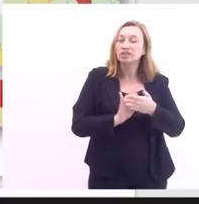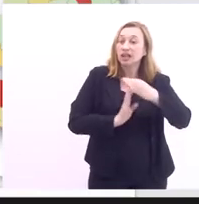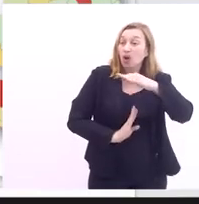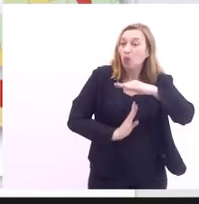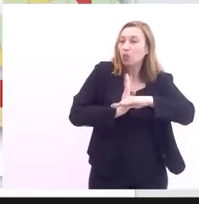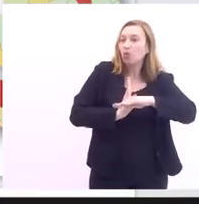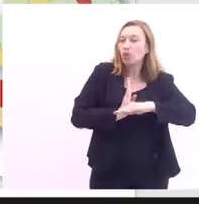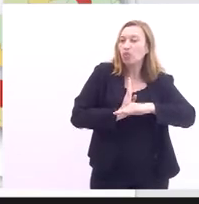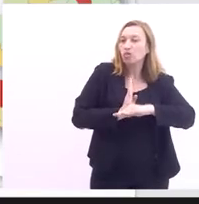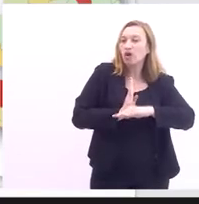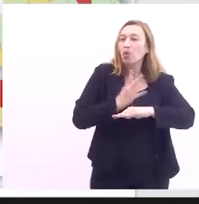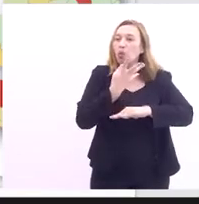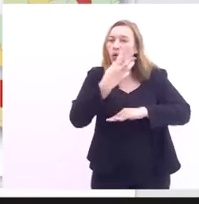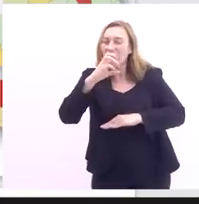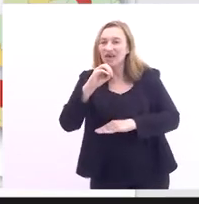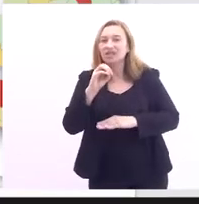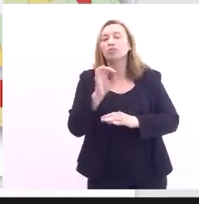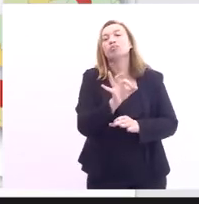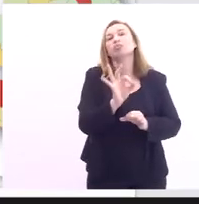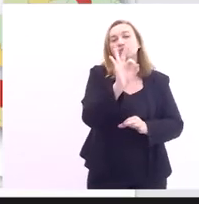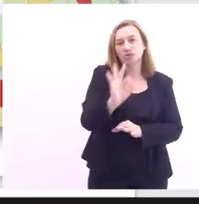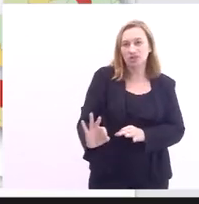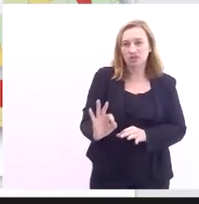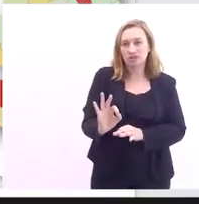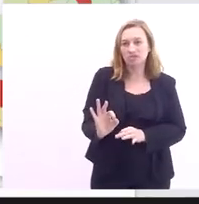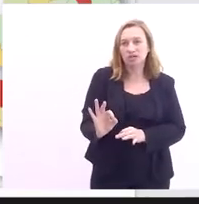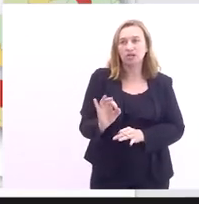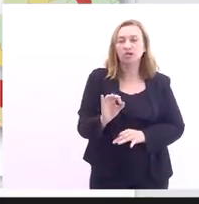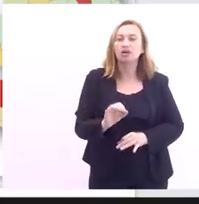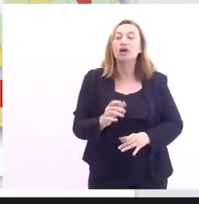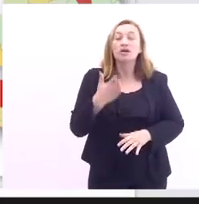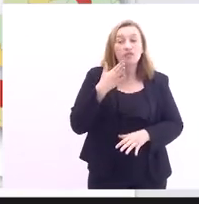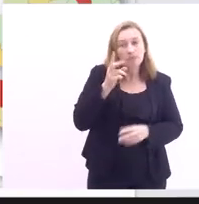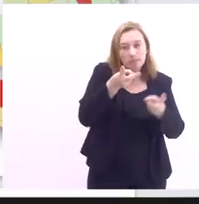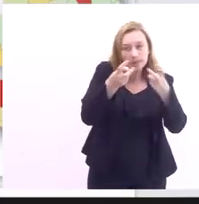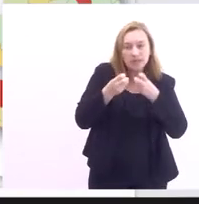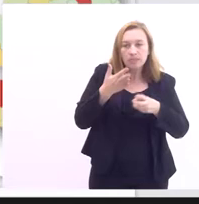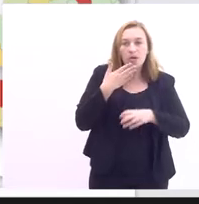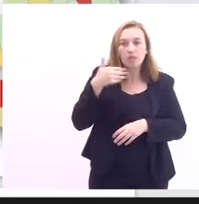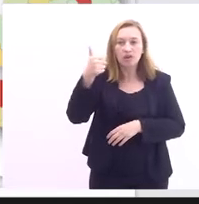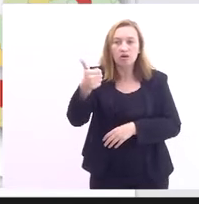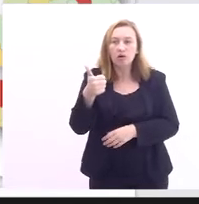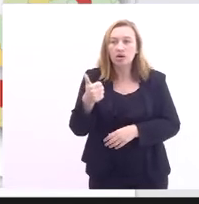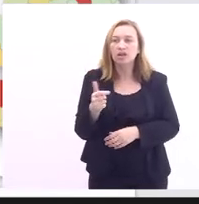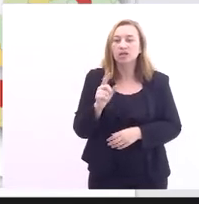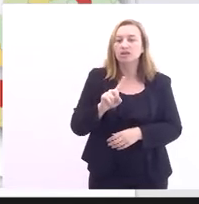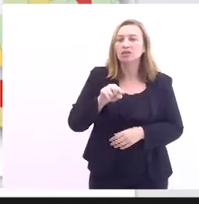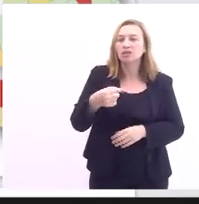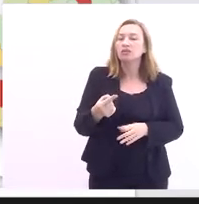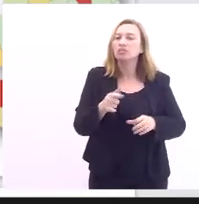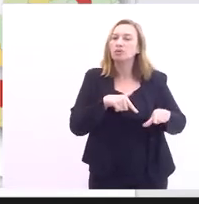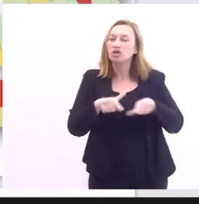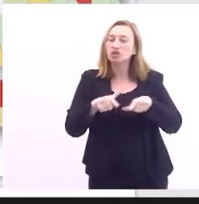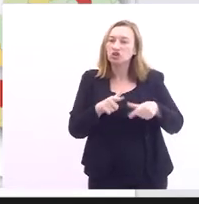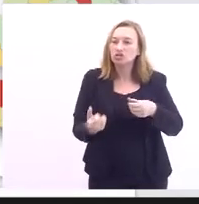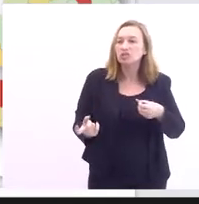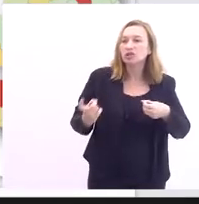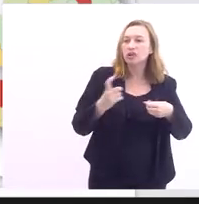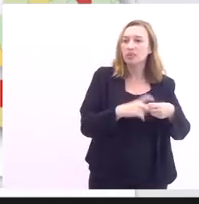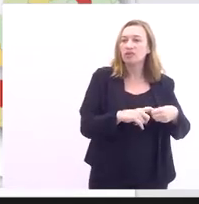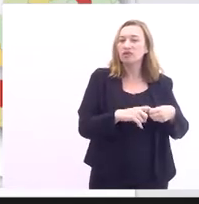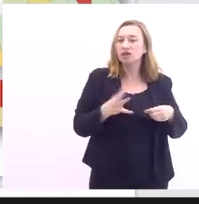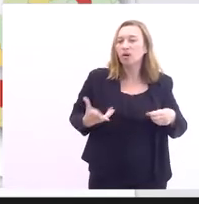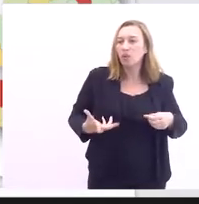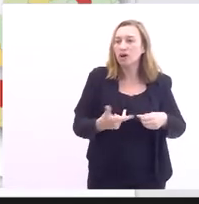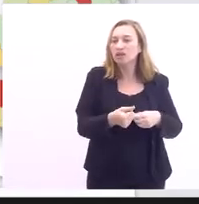acima, 40% do limite regulatório. A gente percebeu uma melhora desde que começou a tomar as ações para tentar retomar essa